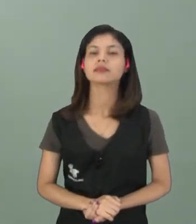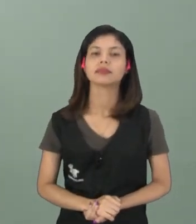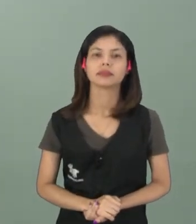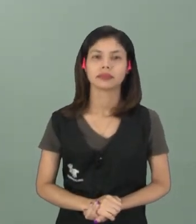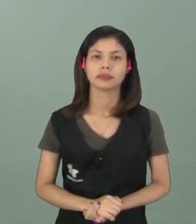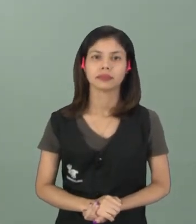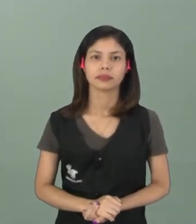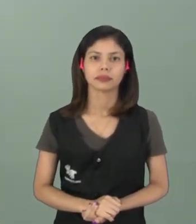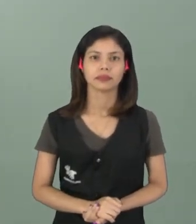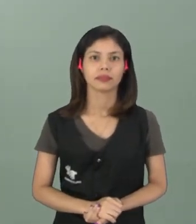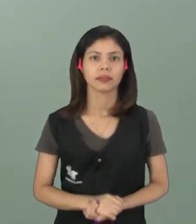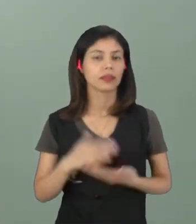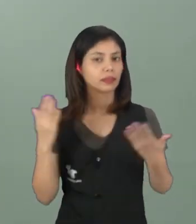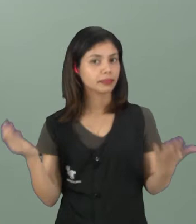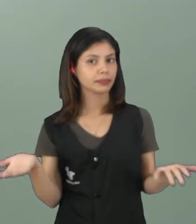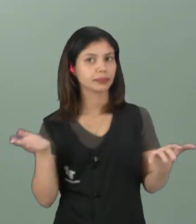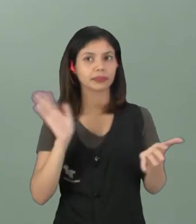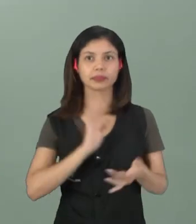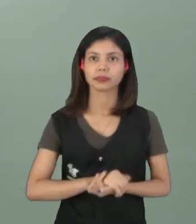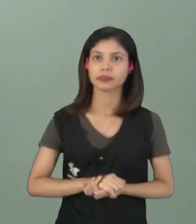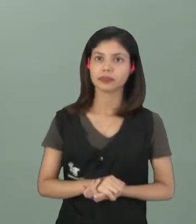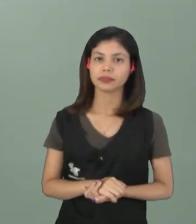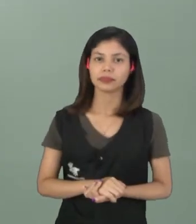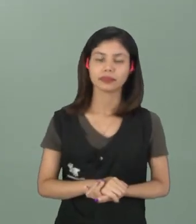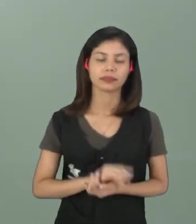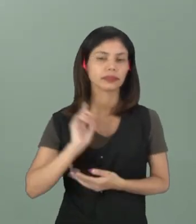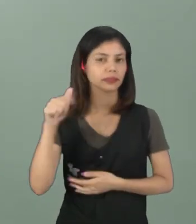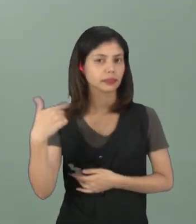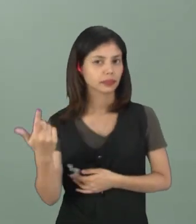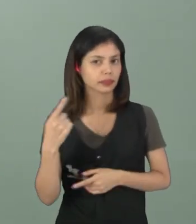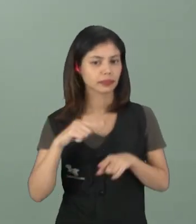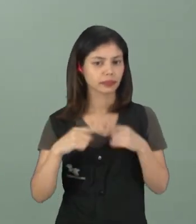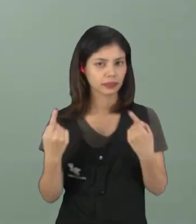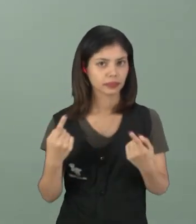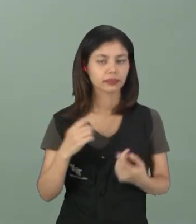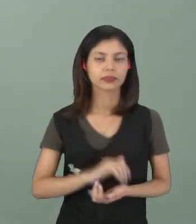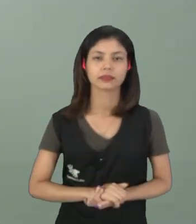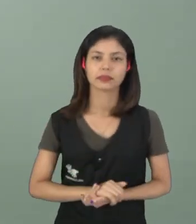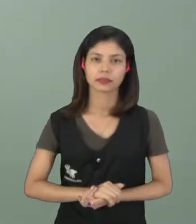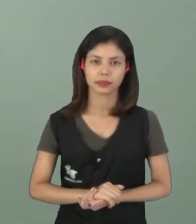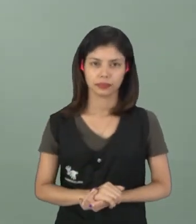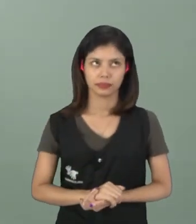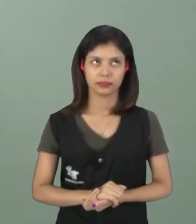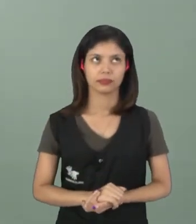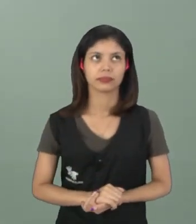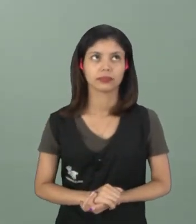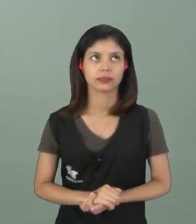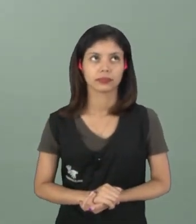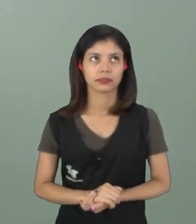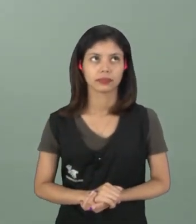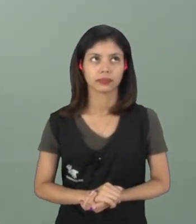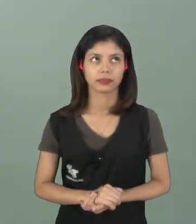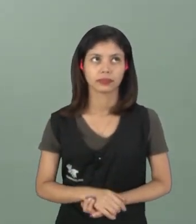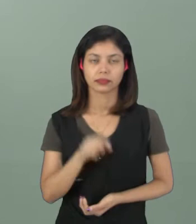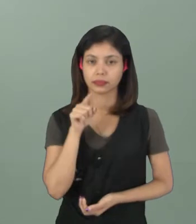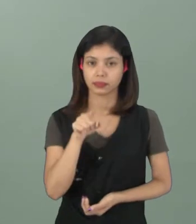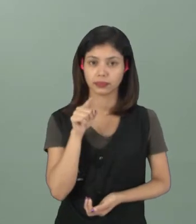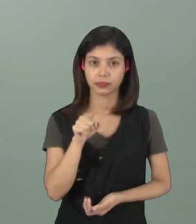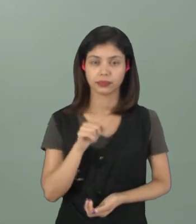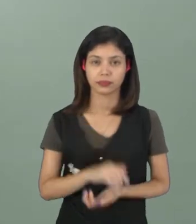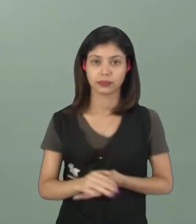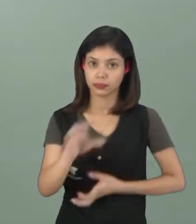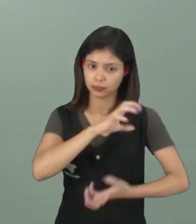comemorarmos mesmo então estão preparados para mais um e esta daqui